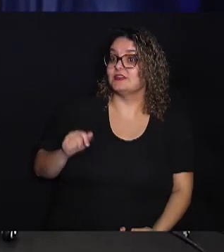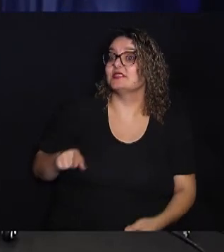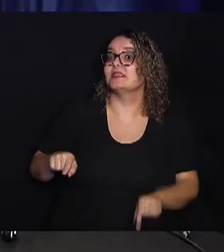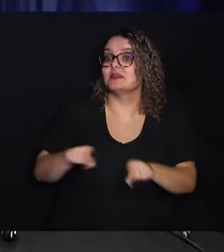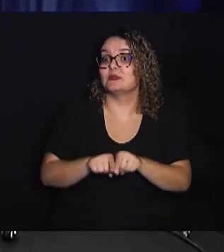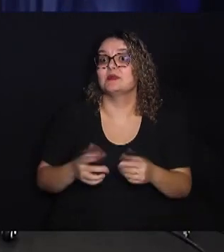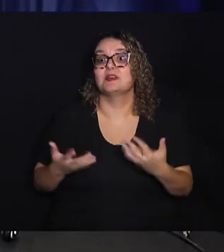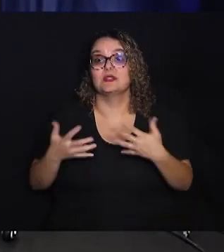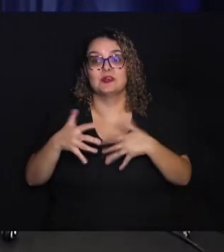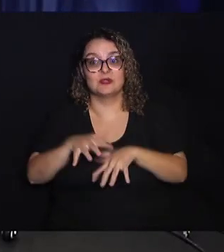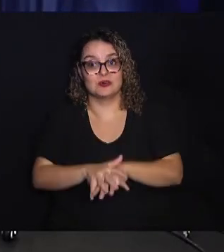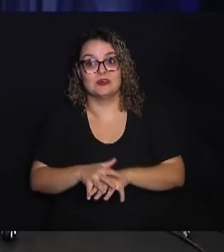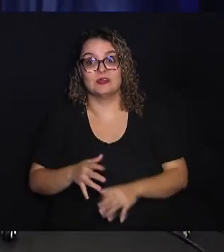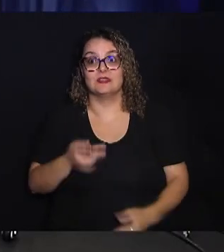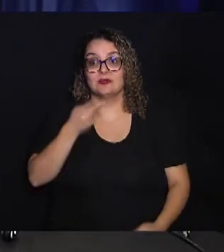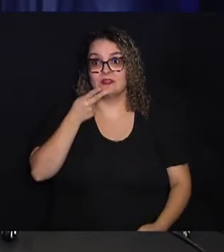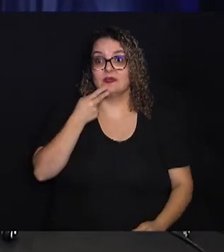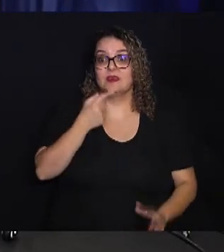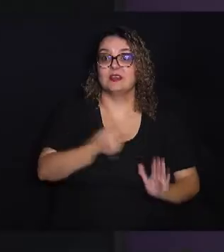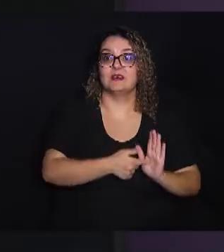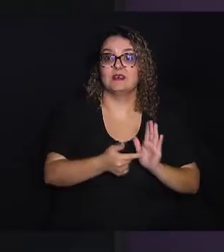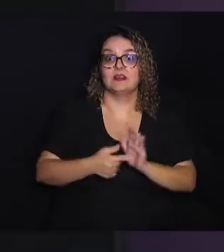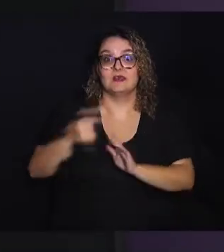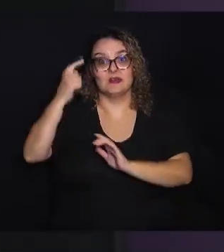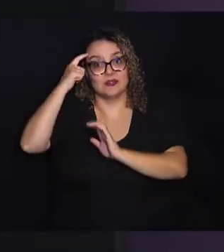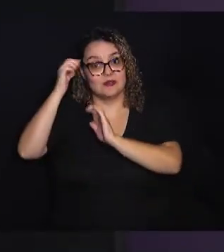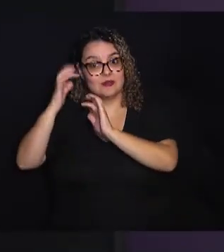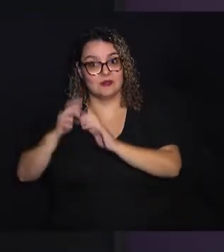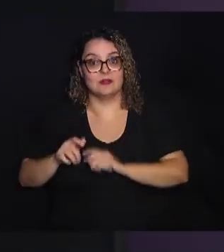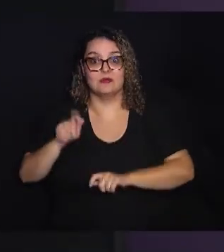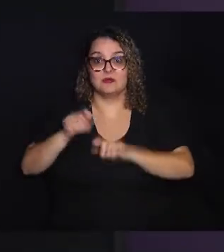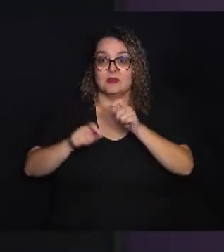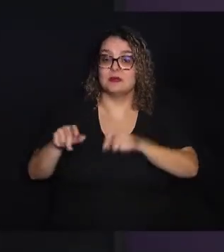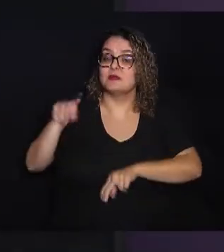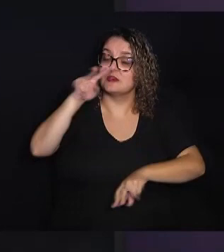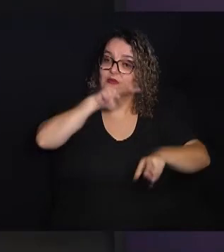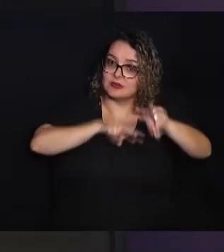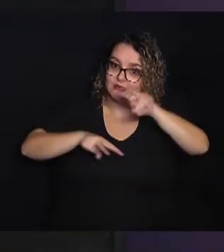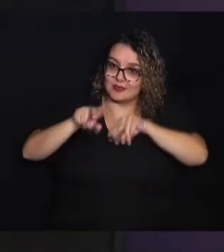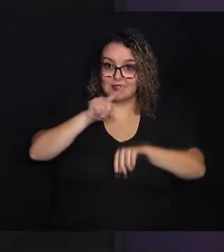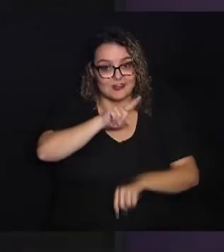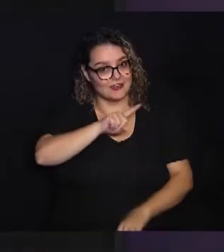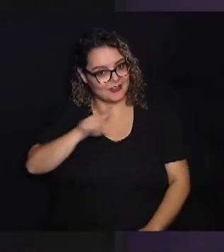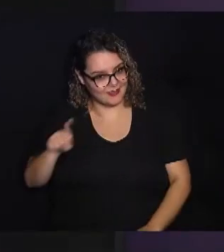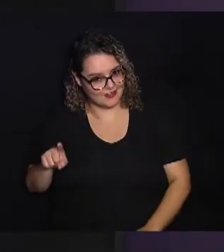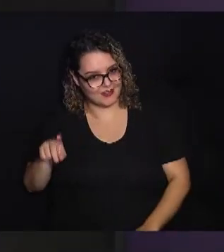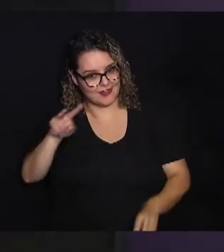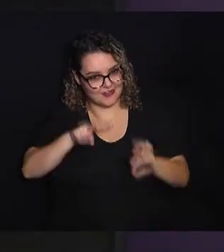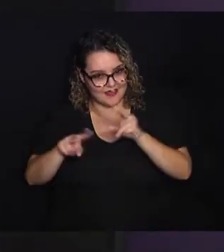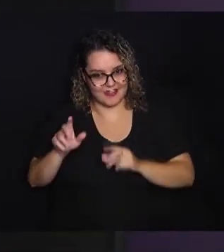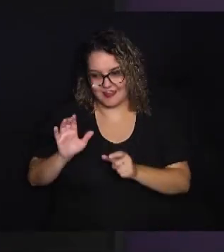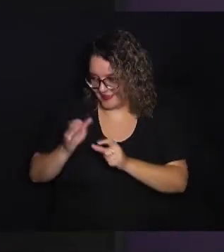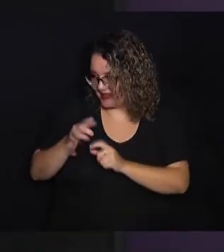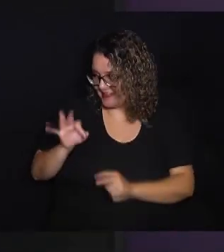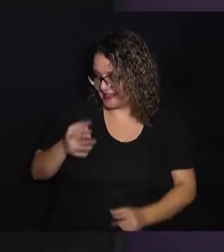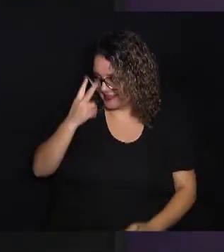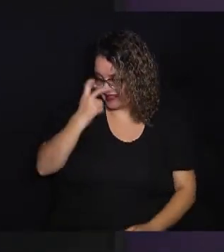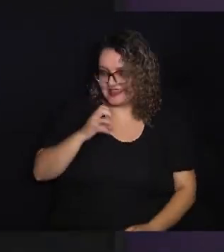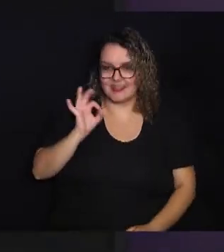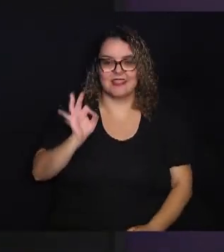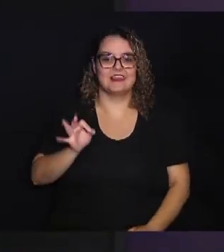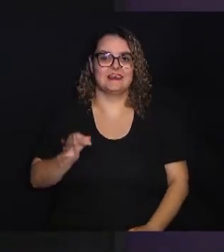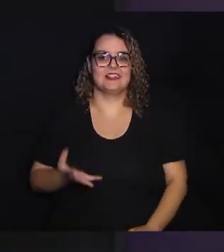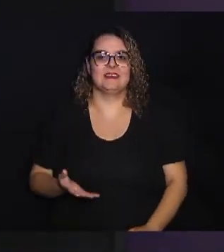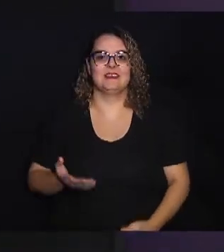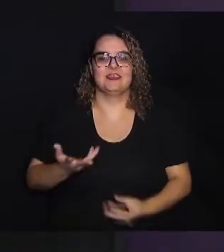vai falar sobre uma exposição que foi pensada para pessoas videntes e não videntes, que é o termo correto, né? E é